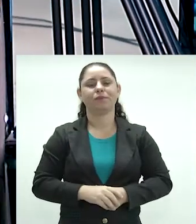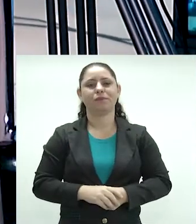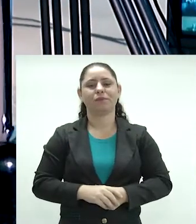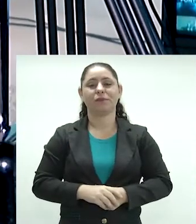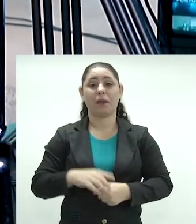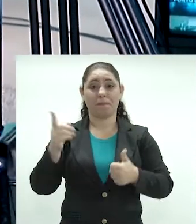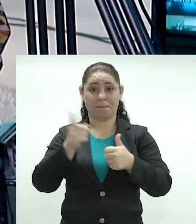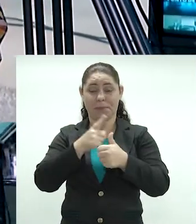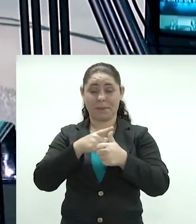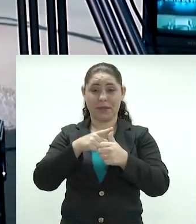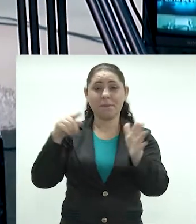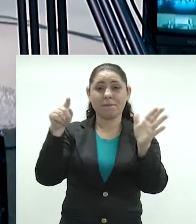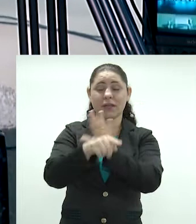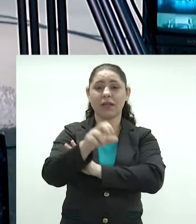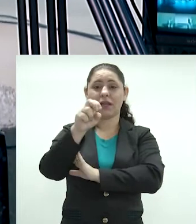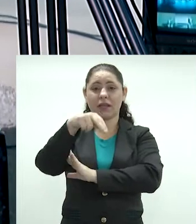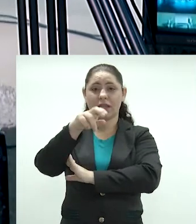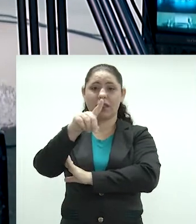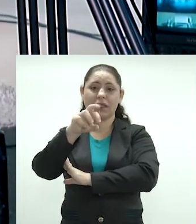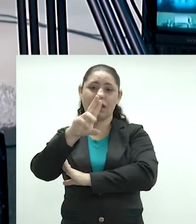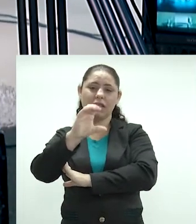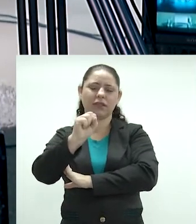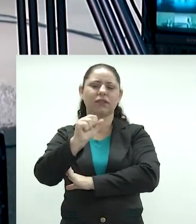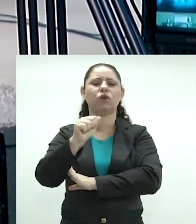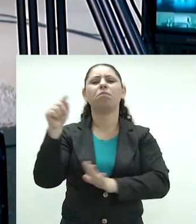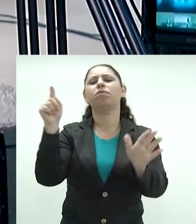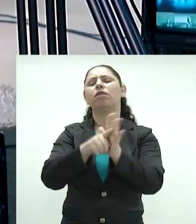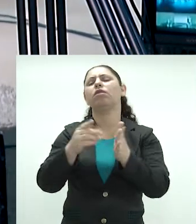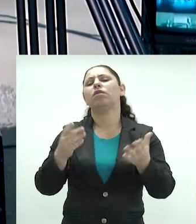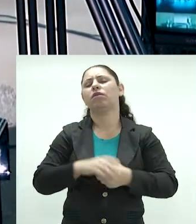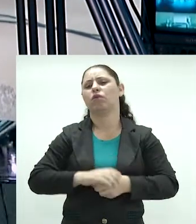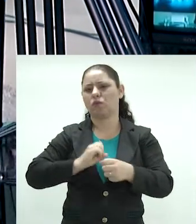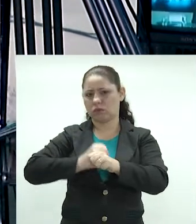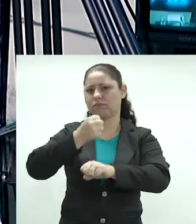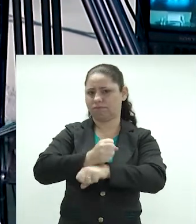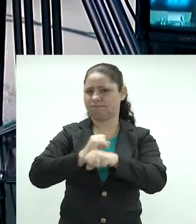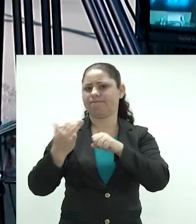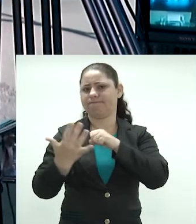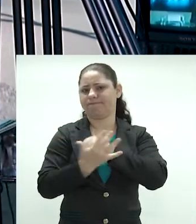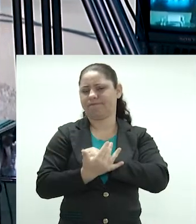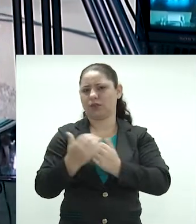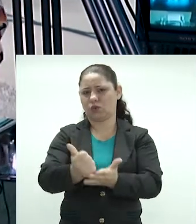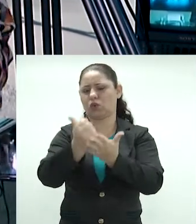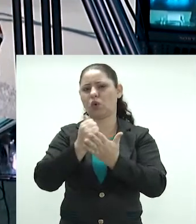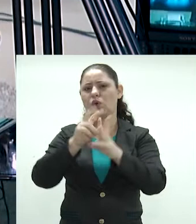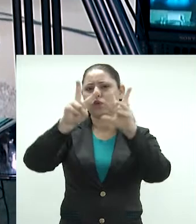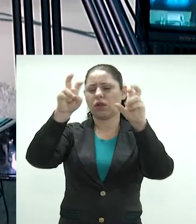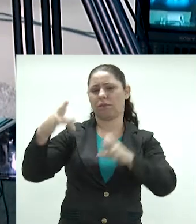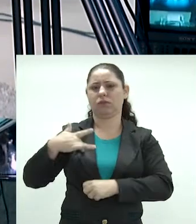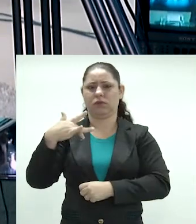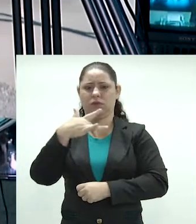primeira pergunta aqui da nossa seguidora Andressa. E o questionamento dela é o seguinte: o enfrentamento à pandemia trouxe à tona o debate